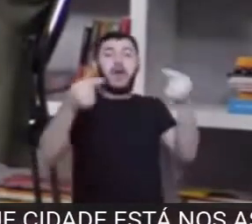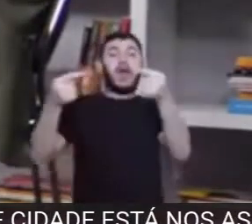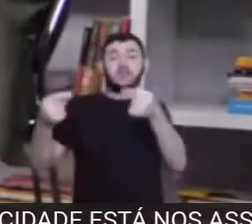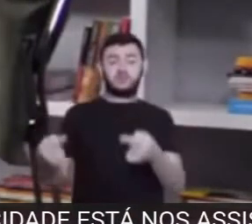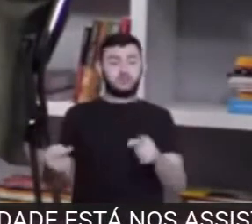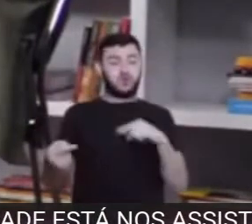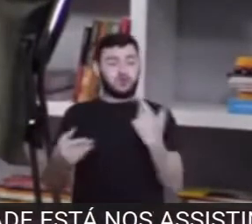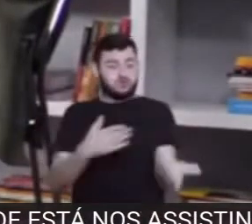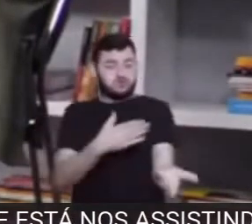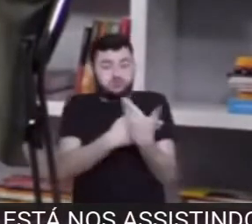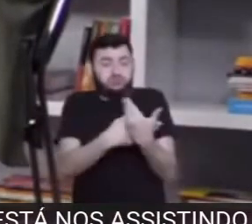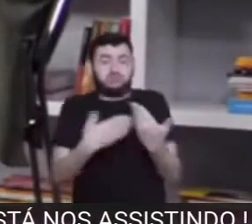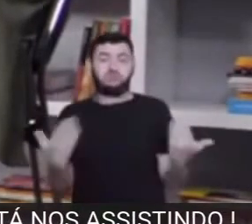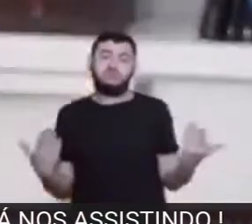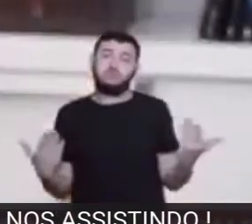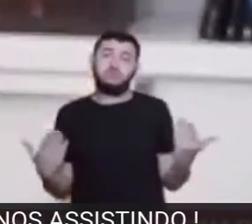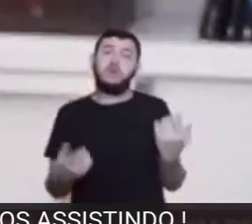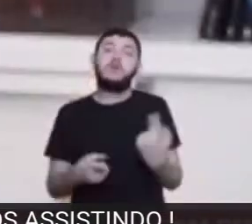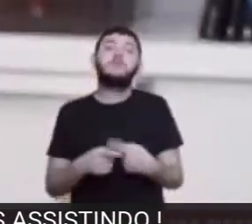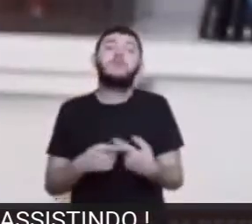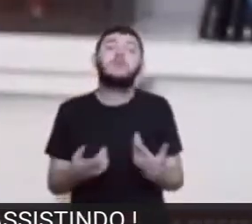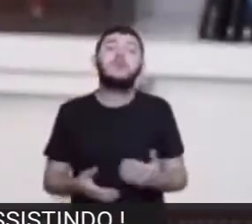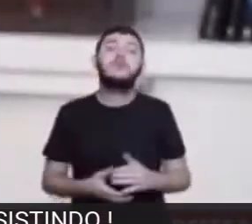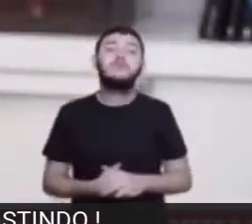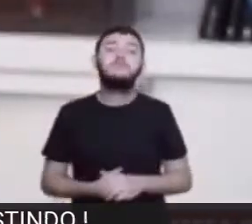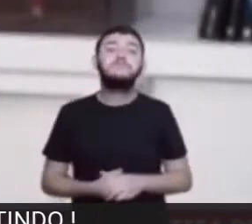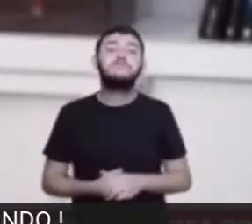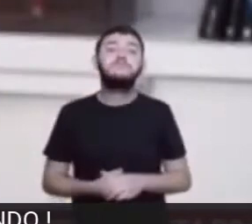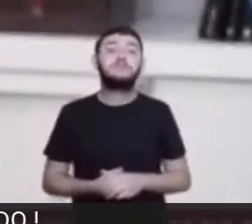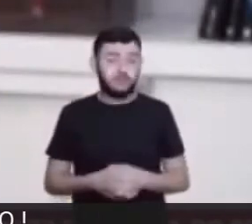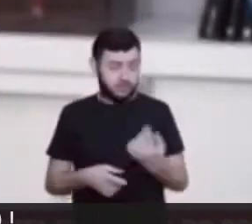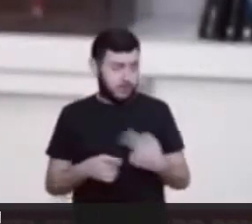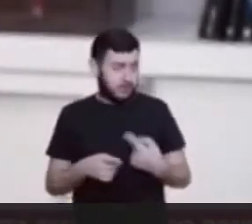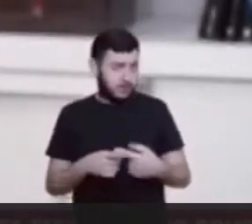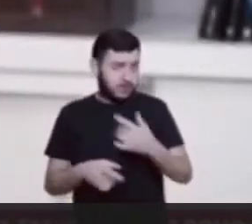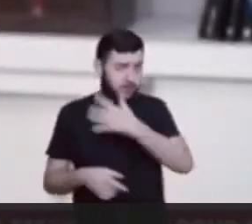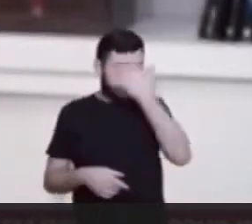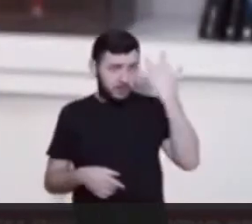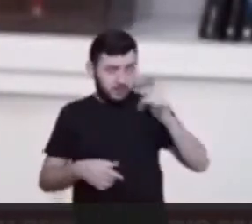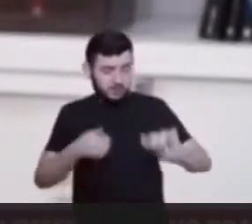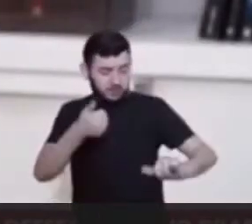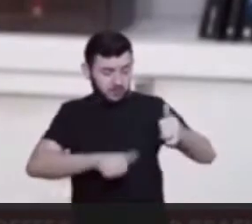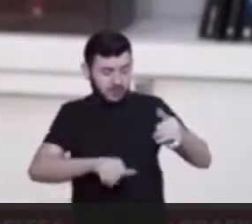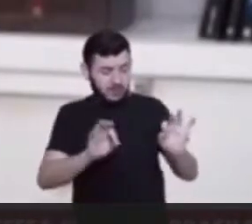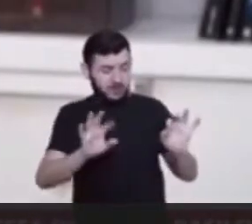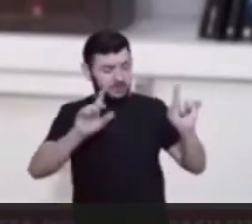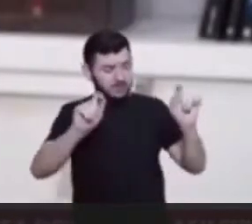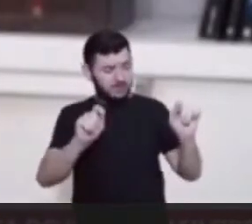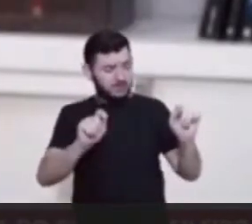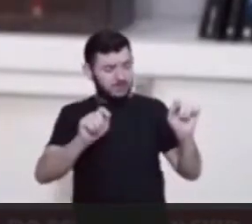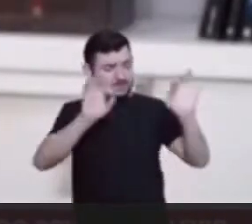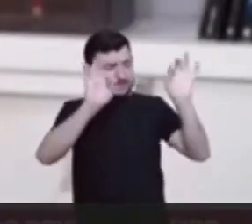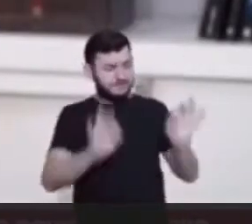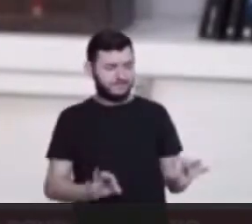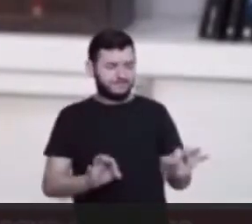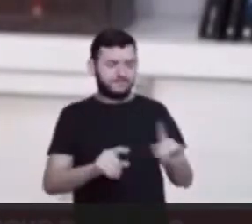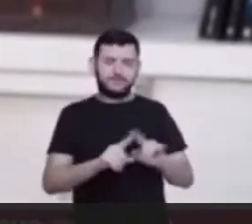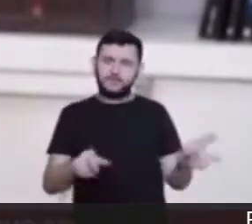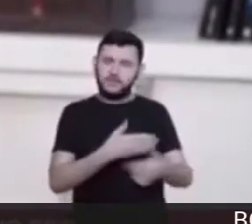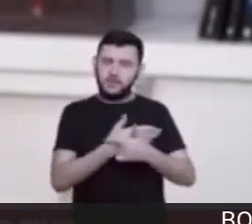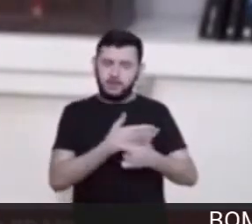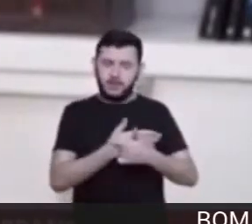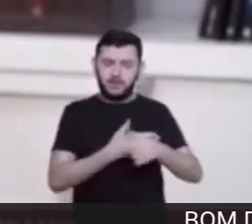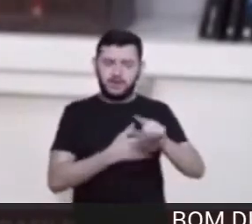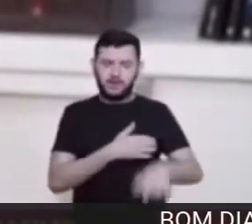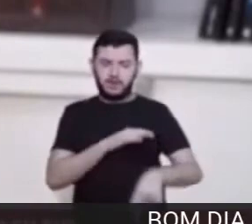porque as pessoas não analisam corretamente, mas o papel de uma grande